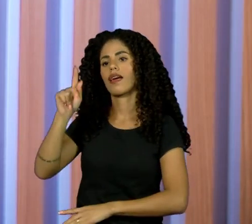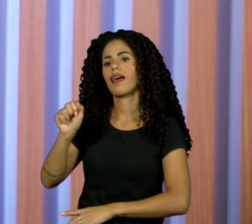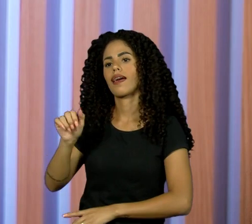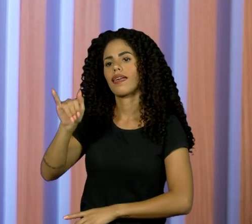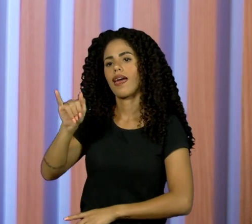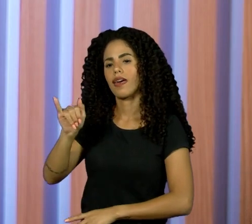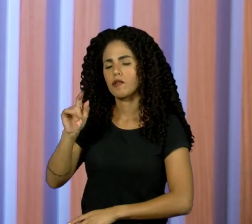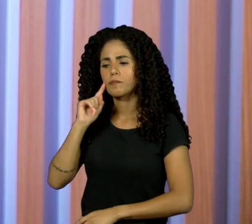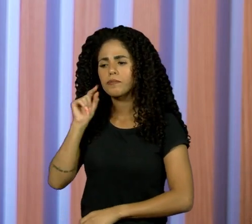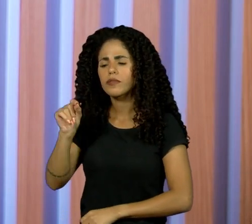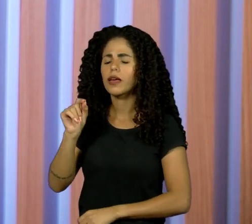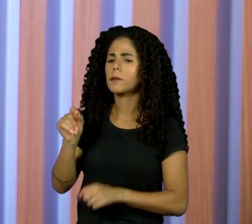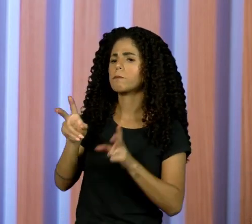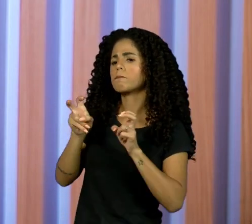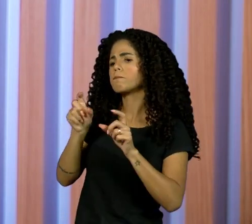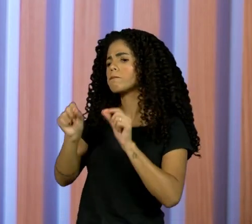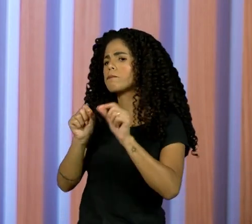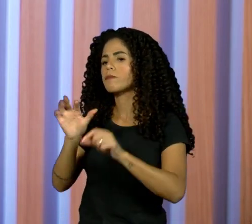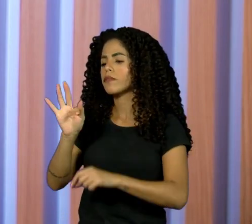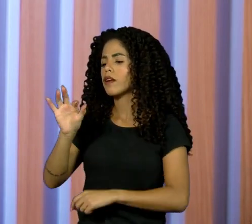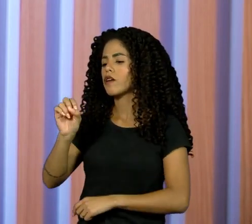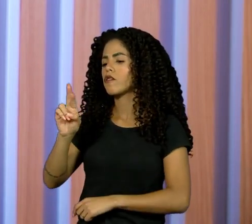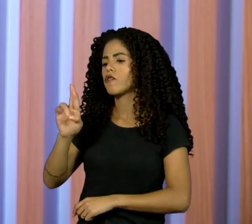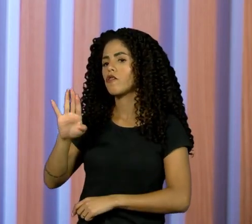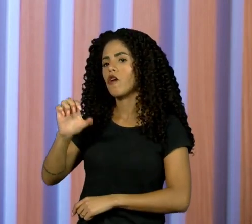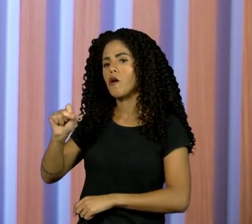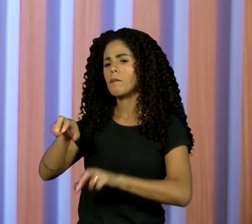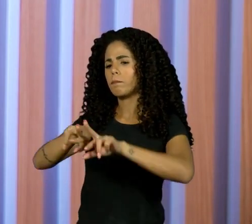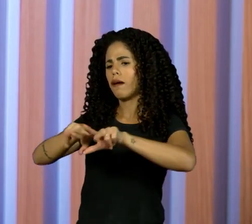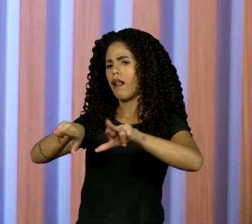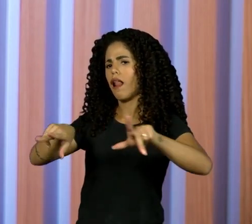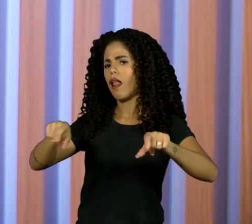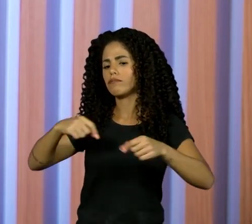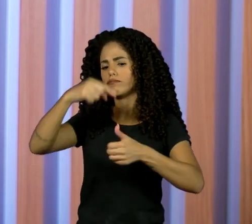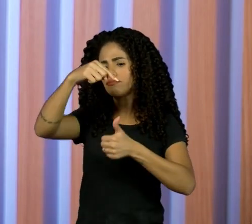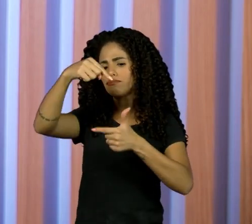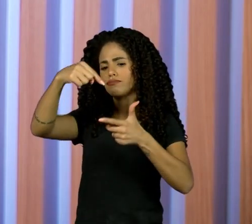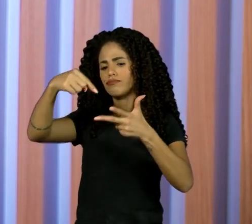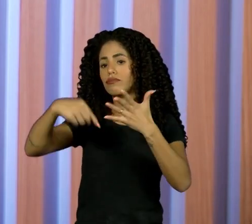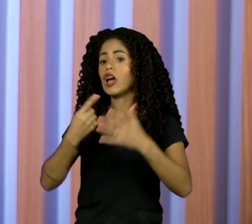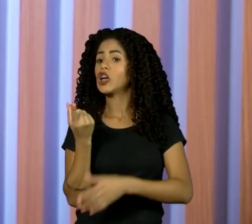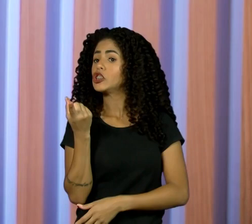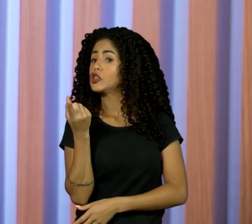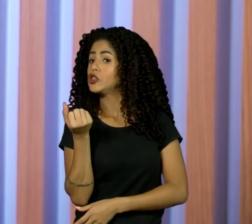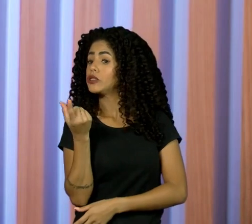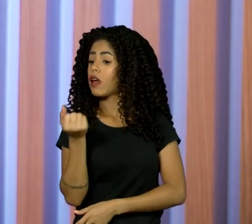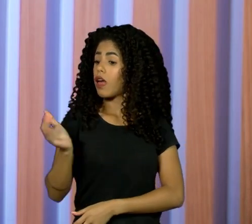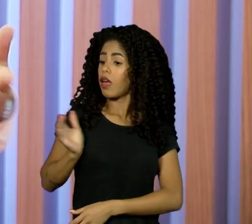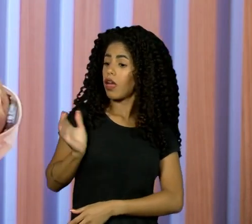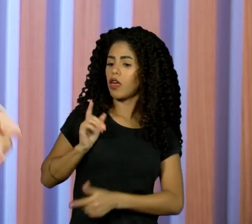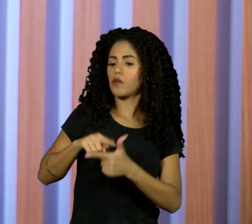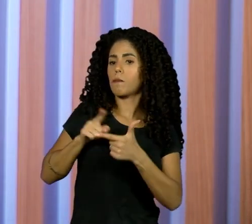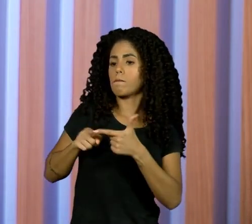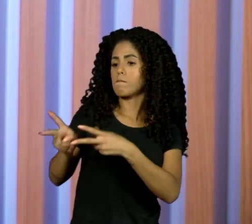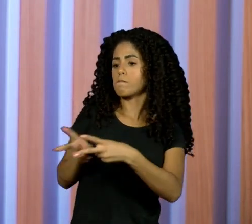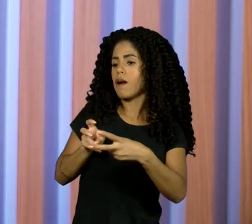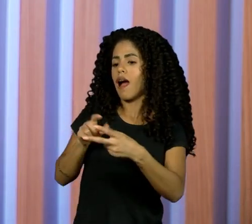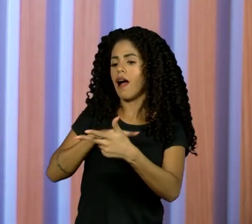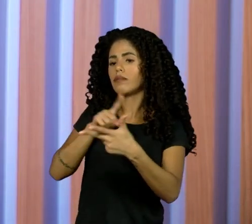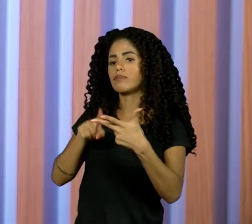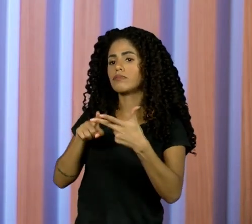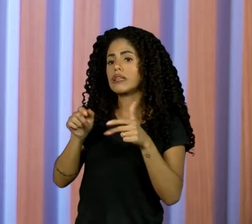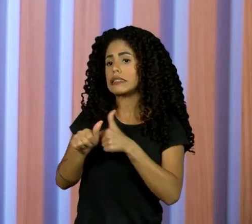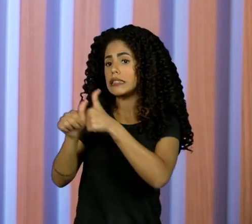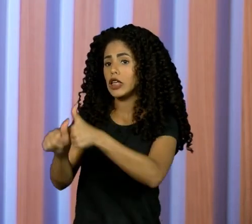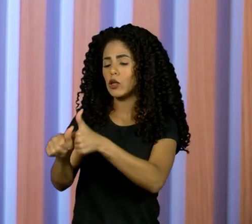tem... E aí a Forbes ela leva em consideração vários fatores, né, como finanças, faturamento, seguidores e engajamento.